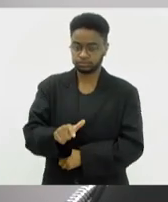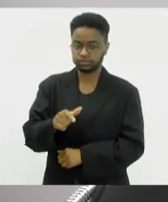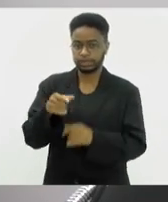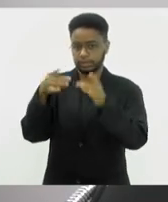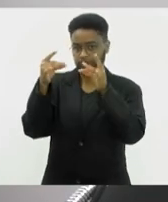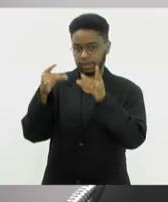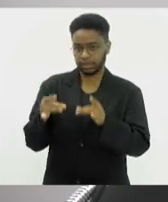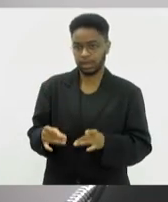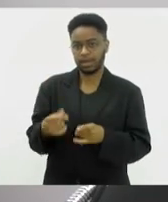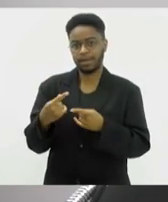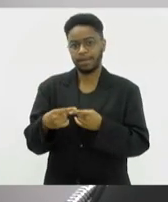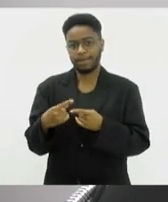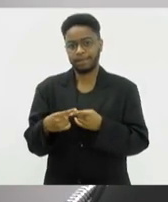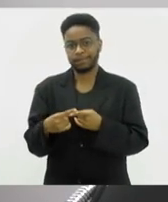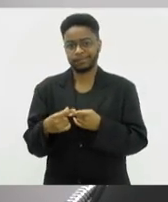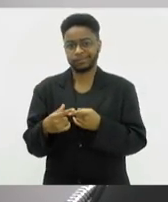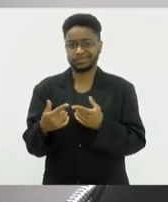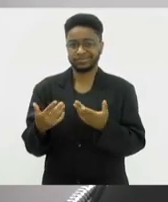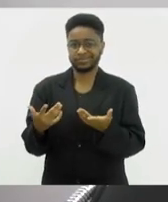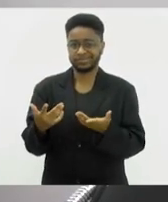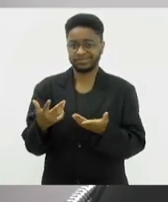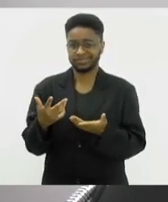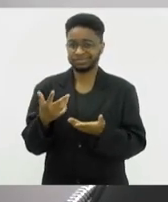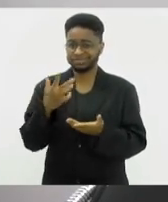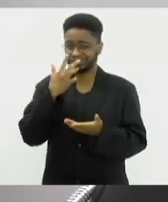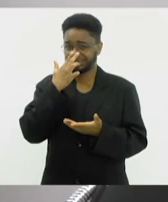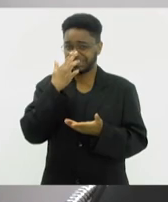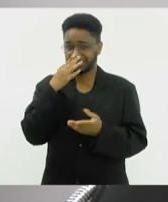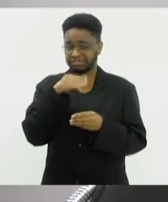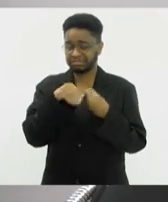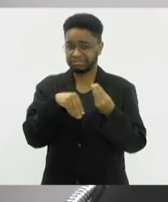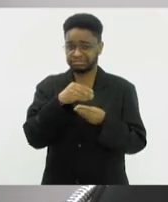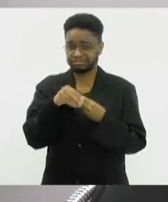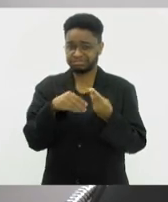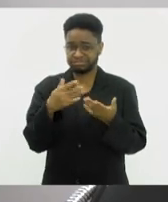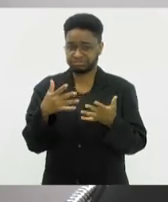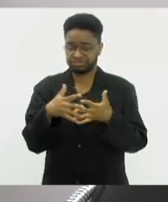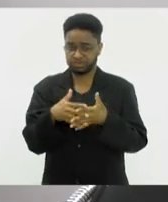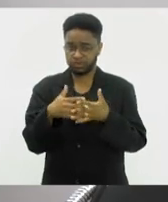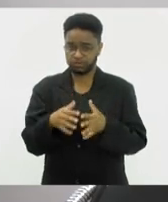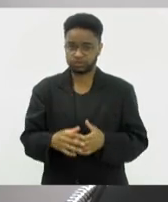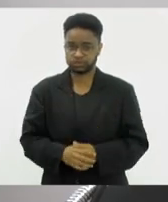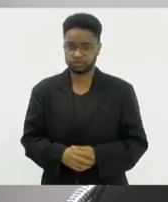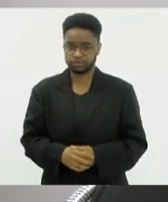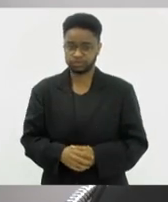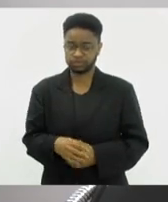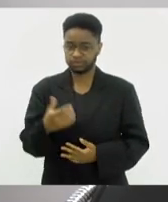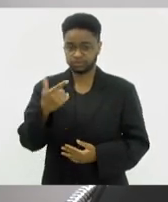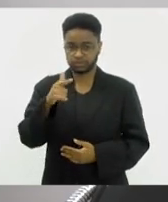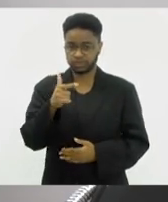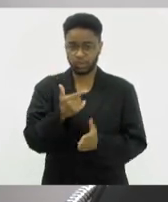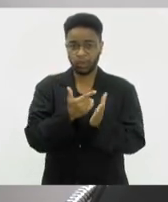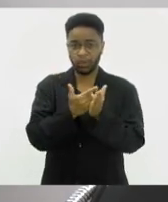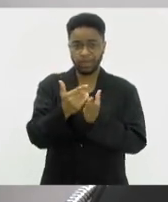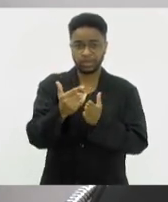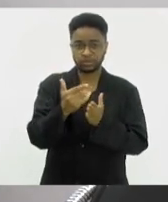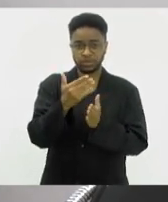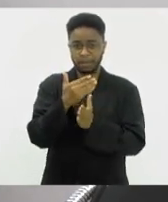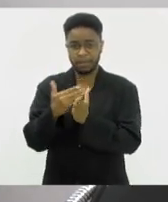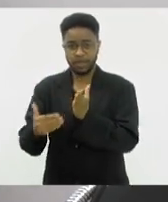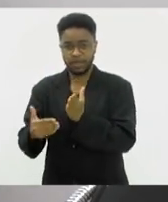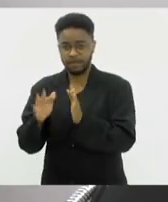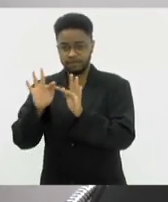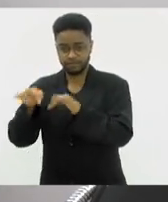ela está meio como é das produções. Ela está um saco de gatos. Uhum. Ela não tem início, meio e fim. Ela